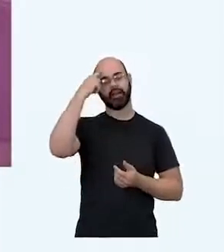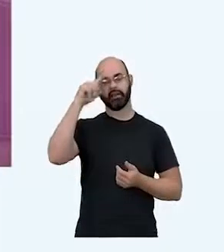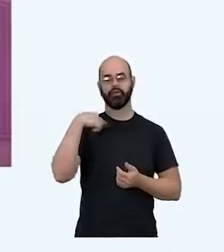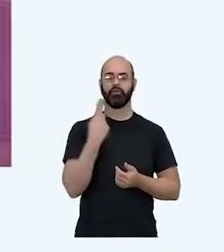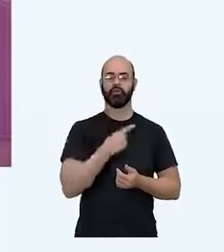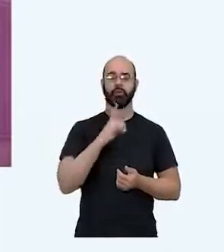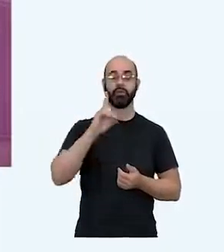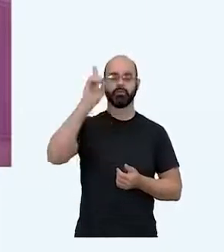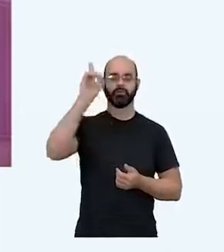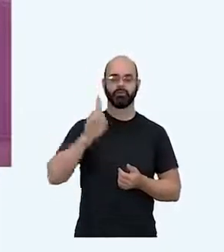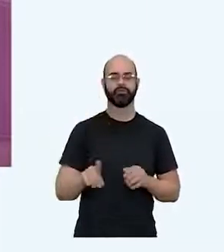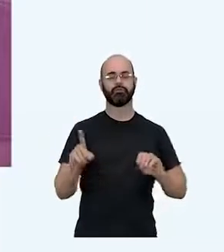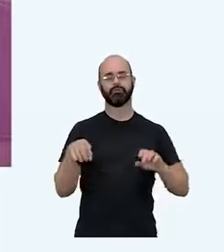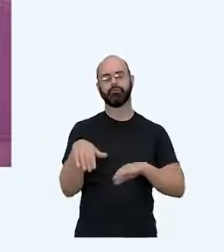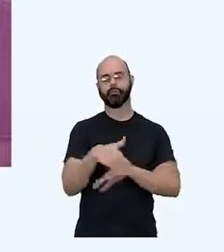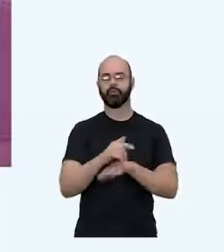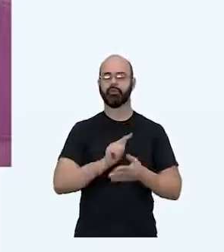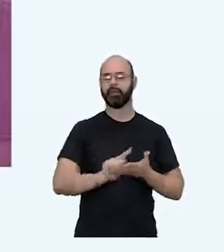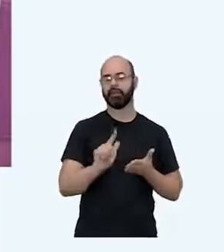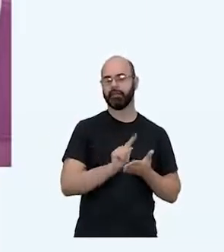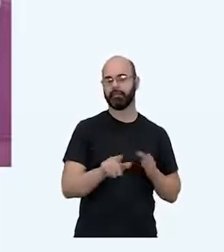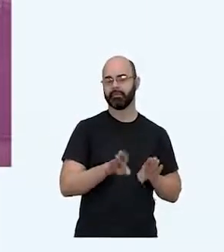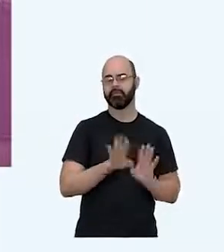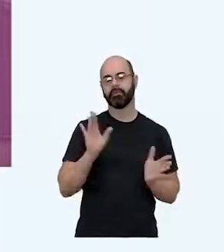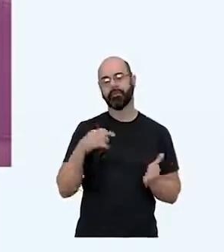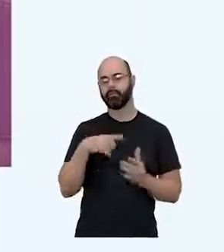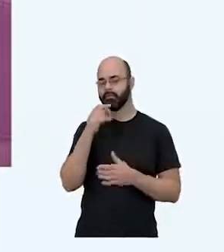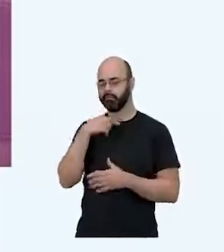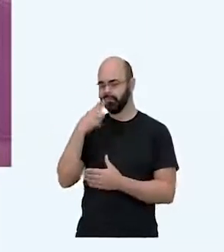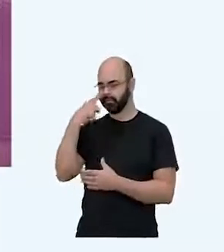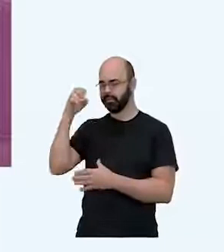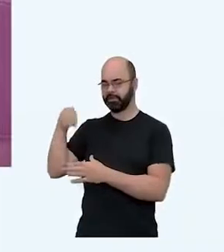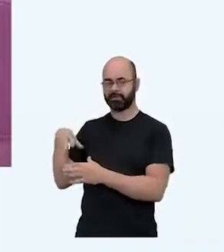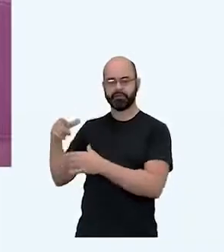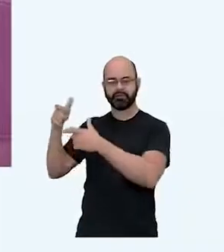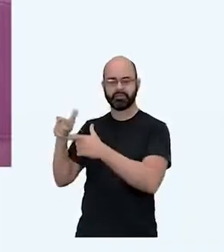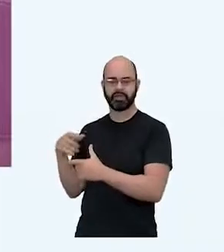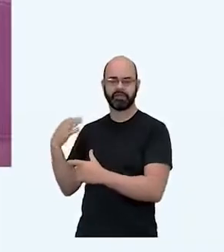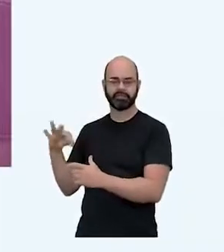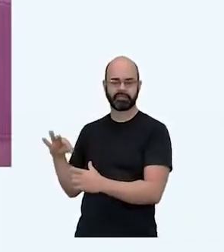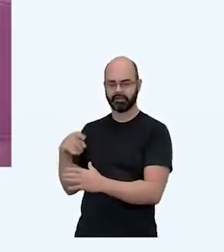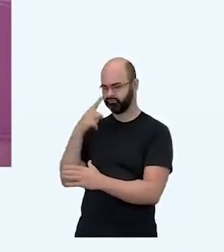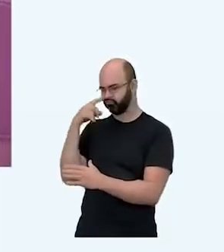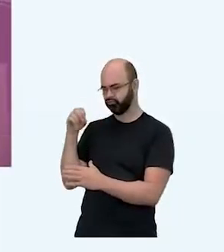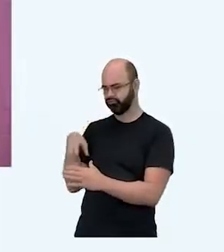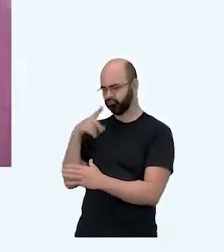direito de ter ruas limpas, mas também o dever de jogar o lixo na lixeira, certo?